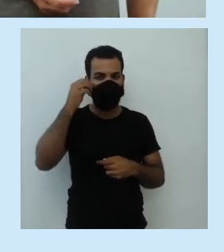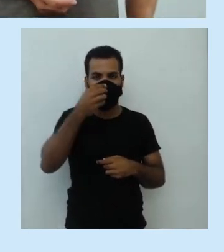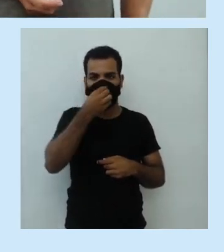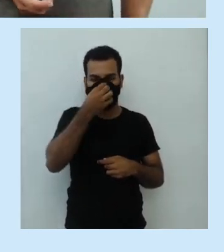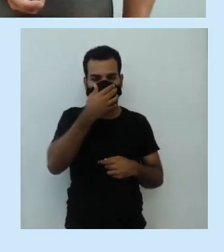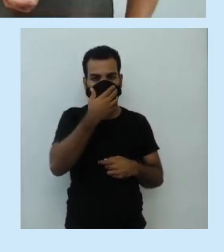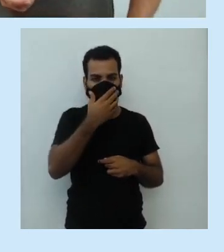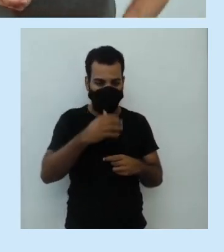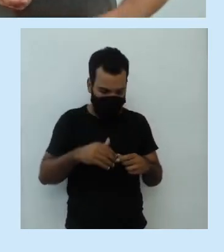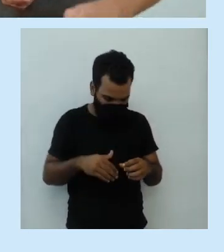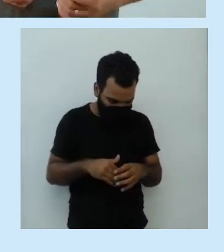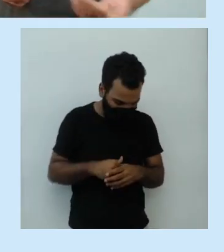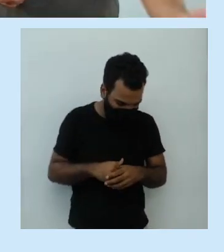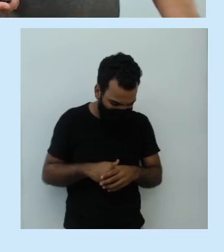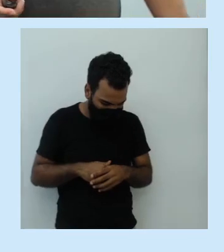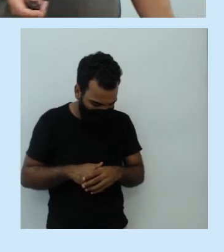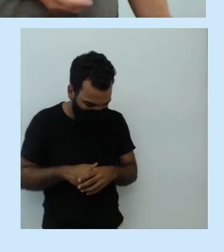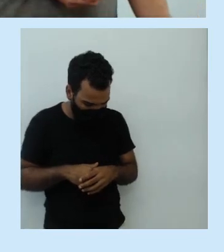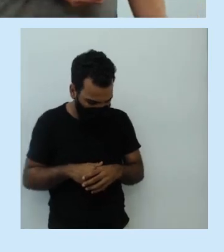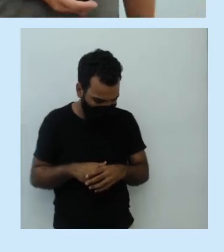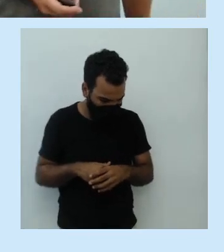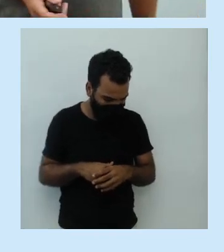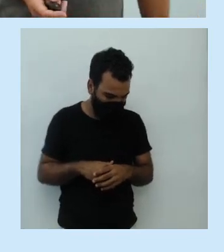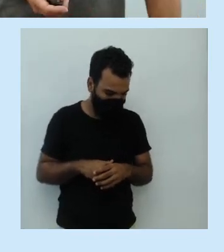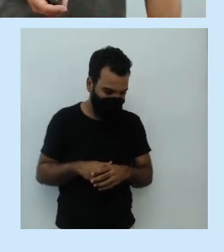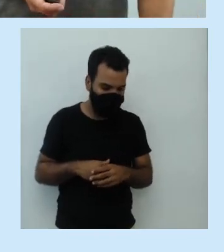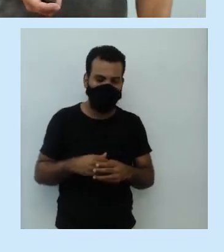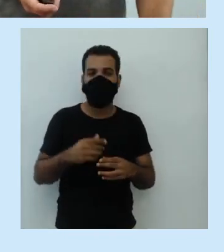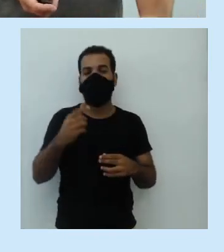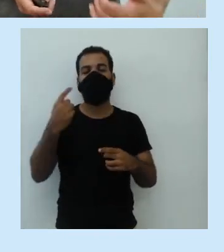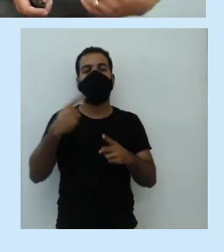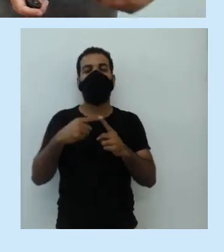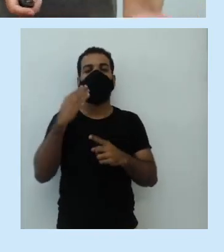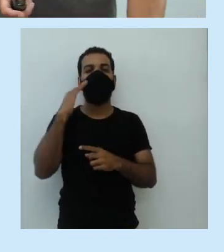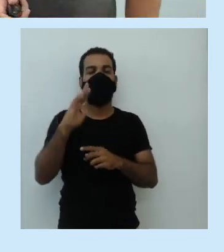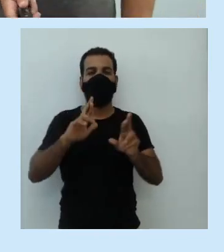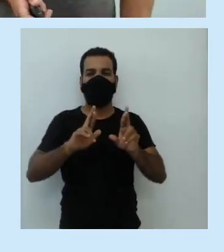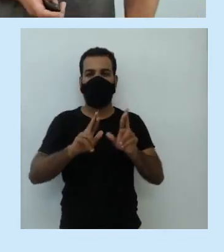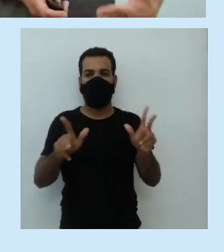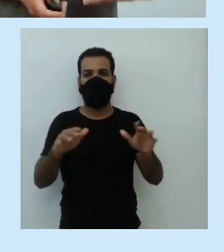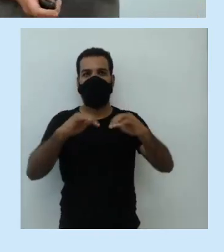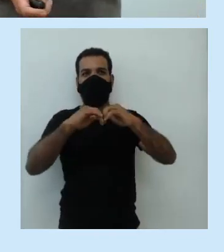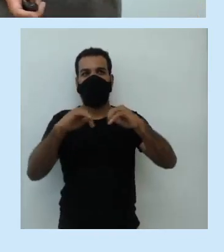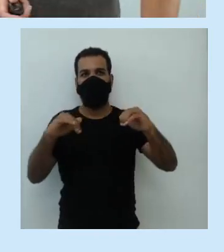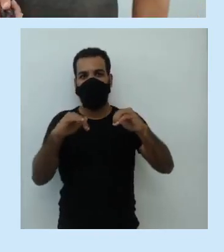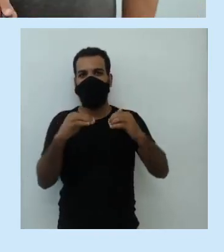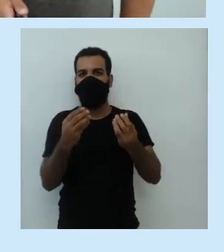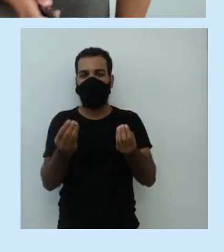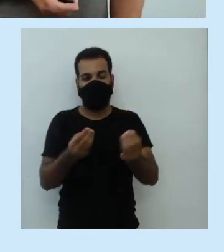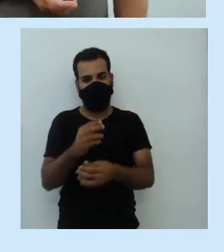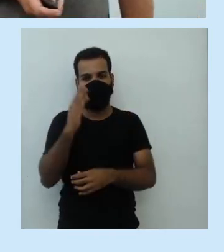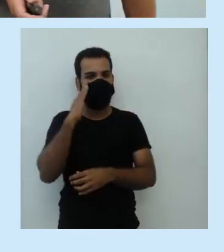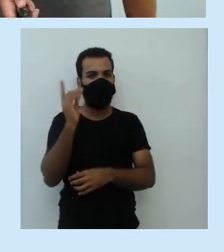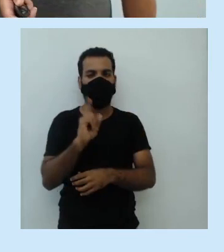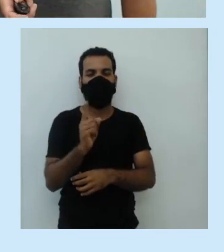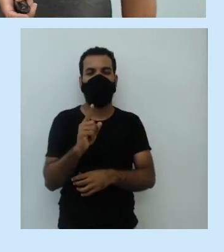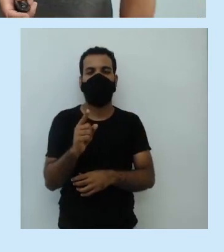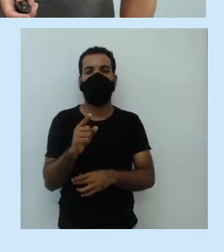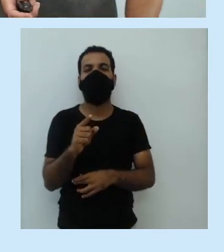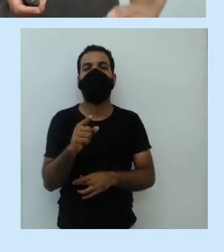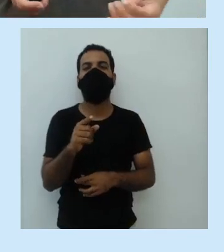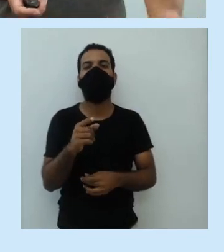das crianças, porque elas não conseguem saber diferenciar essa realidade daquilo que